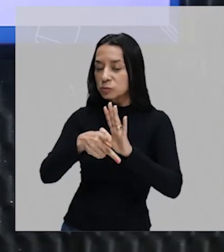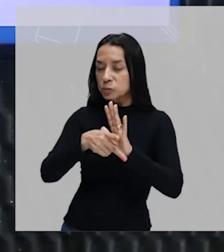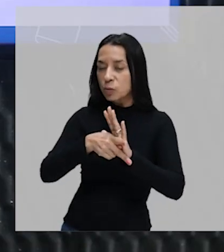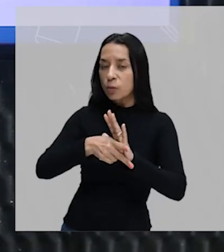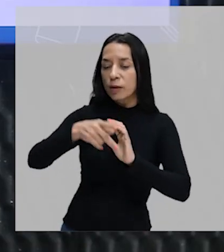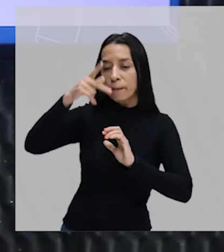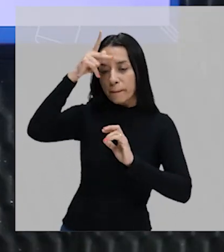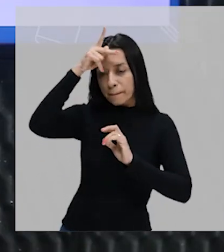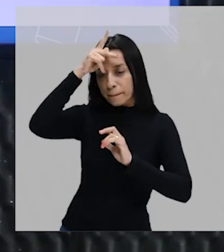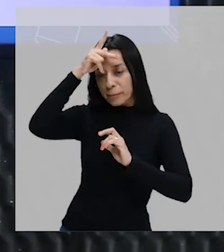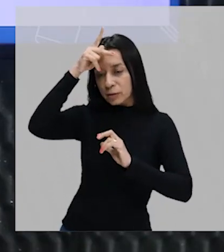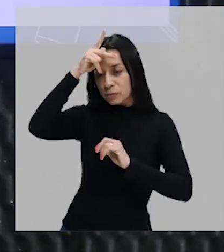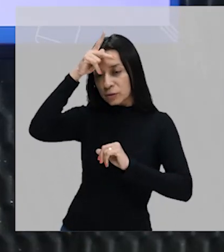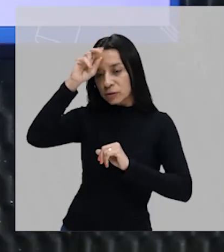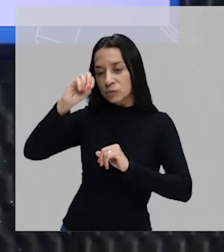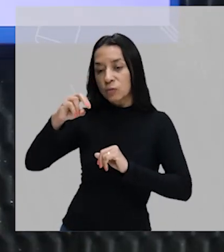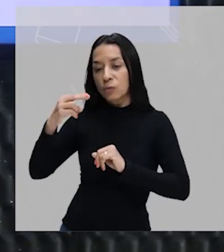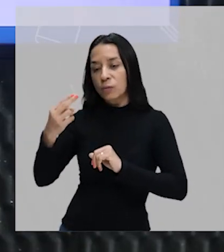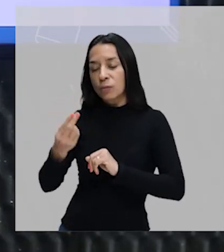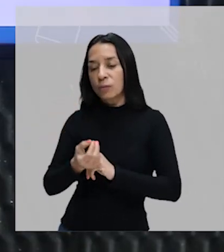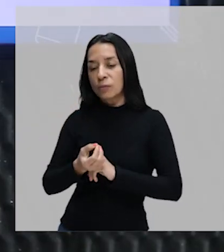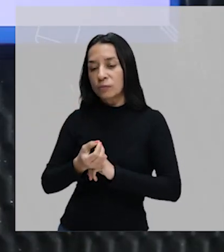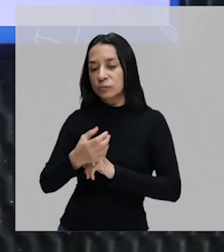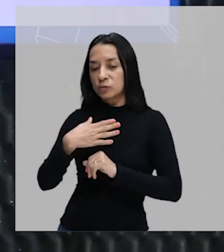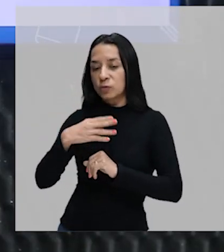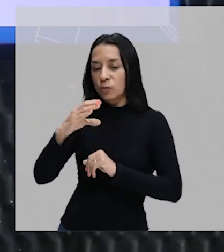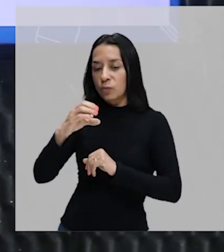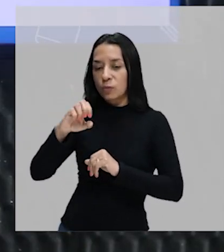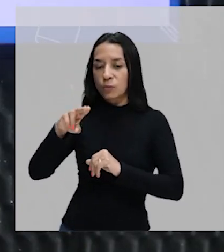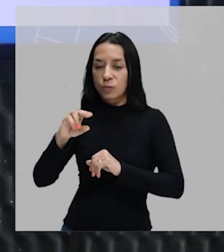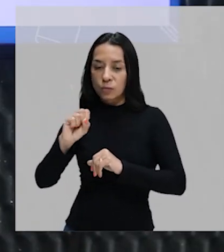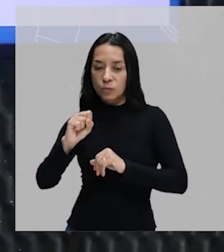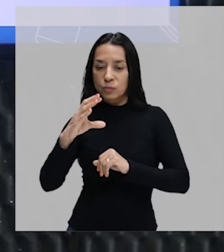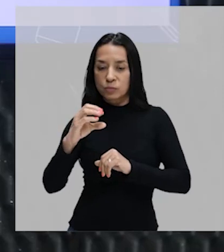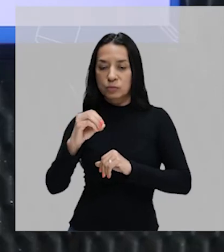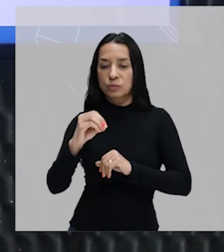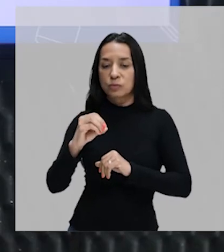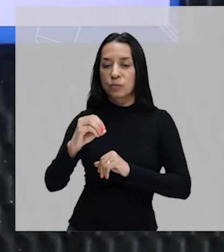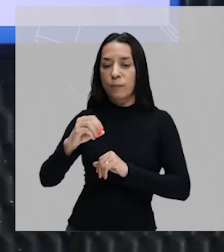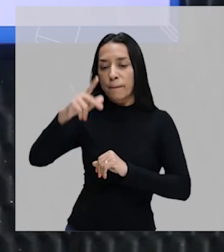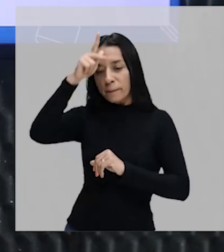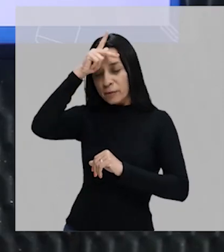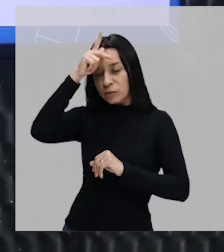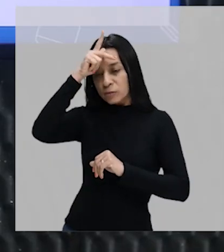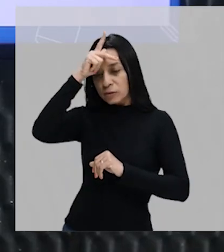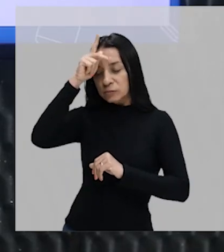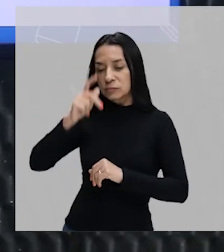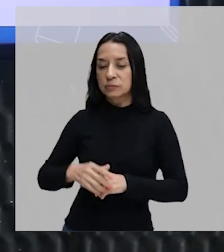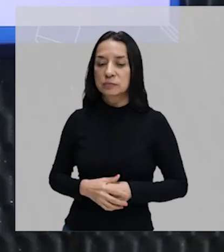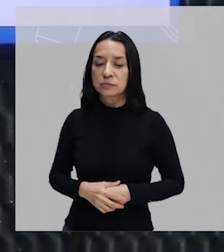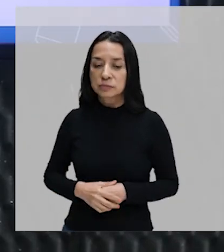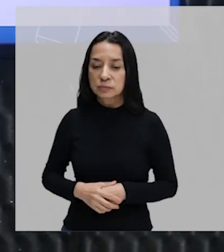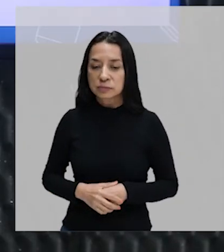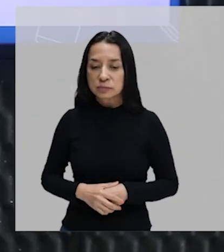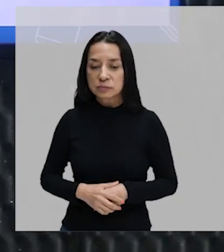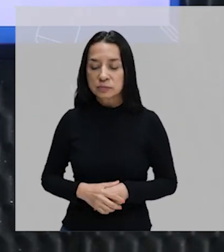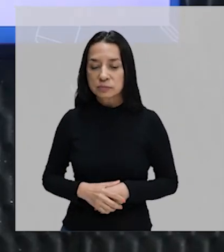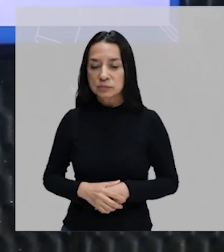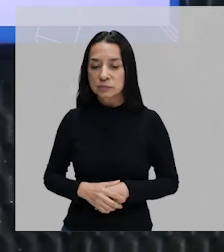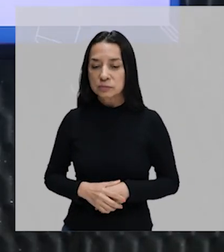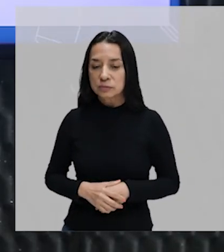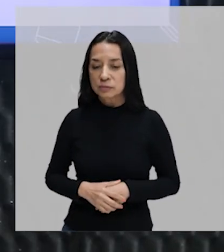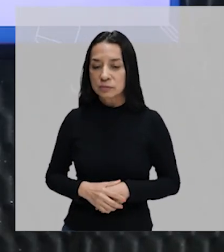peruano ou peruana. Então, eu sou de Cusco, sou peruana ou peruano, tá? De donde